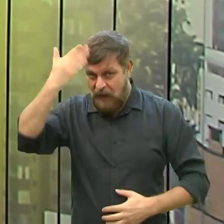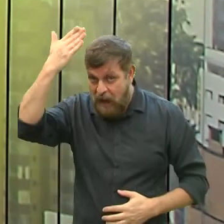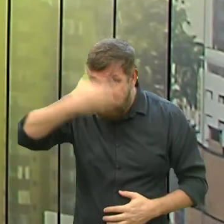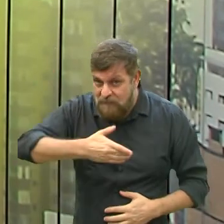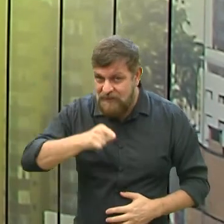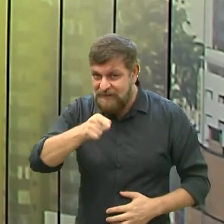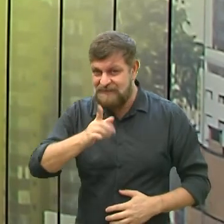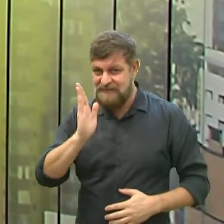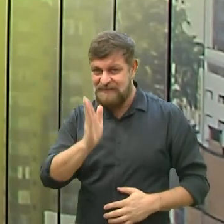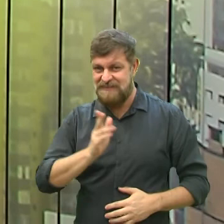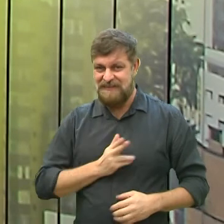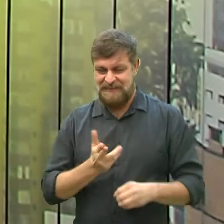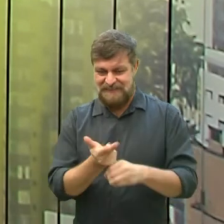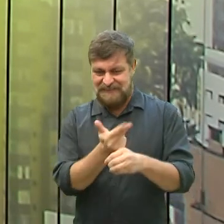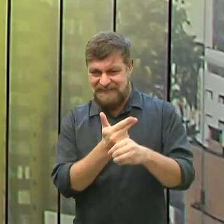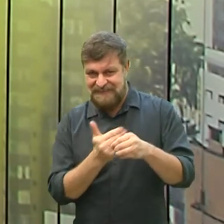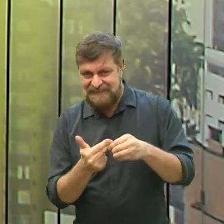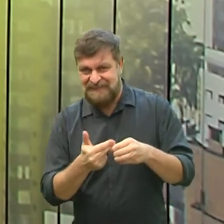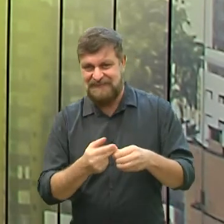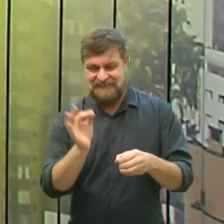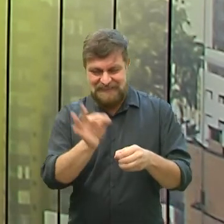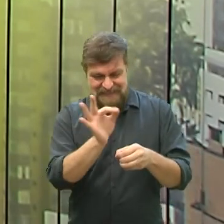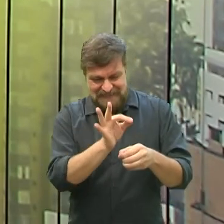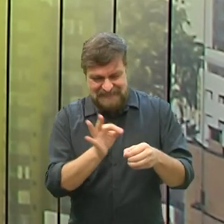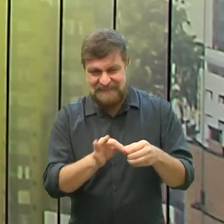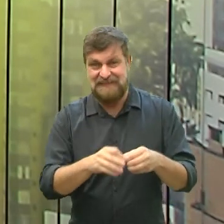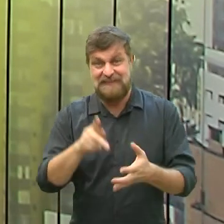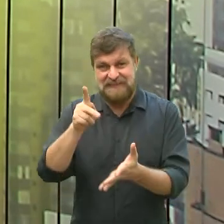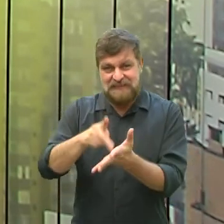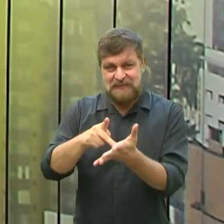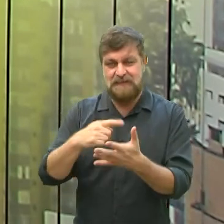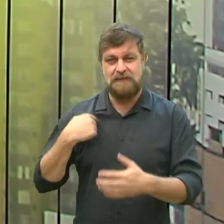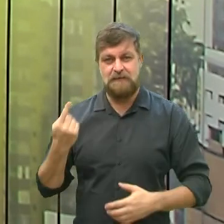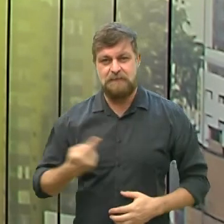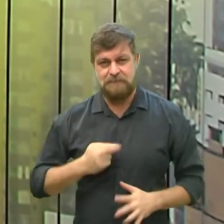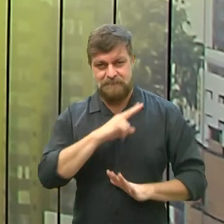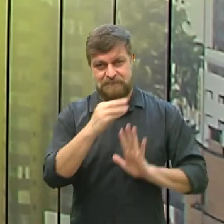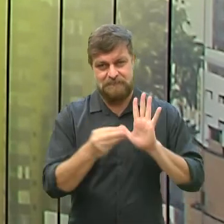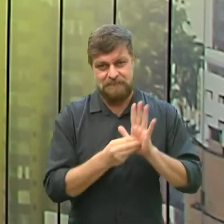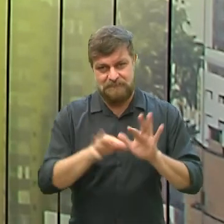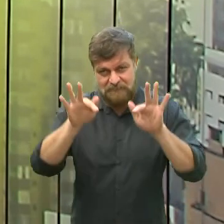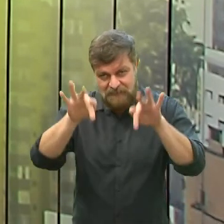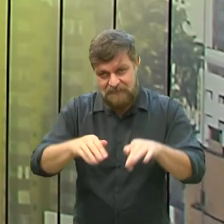já pode começar a tatuar de verdade. O Giro Ambiental fica por aqui. Muito